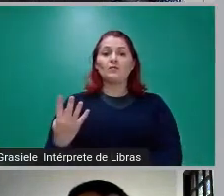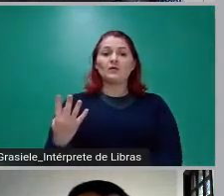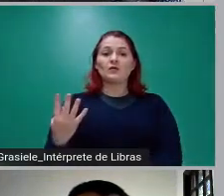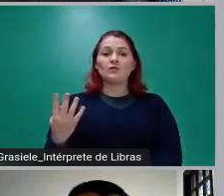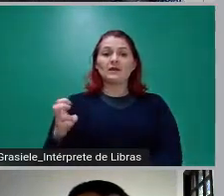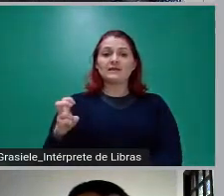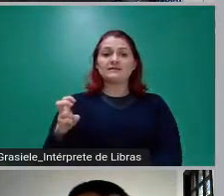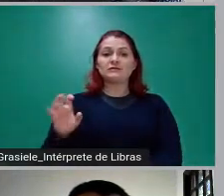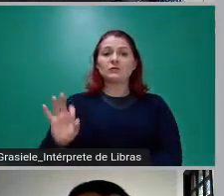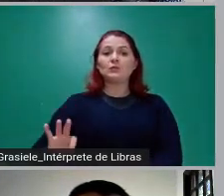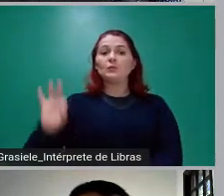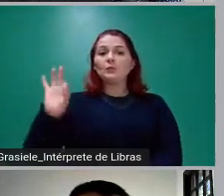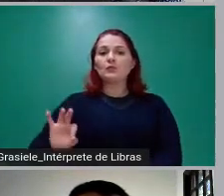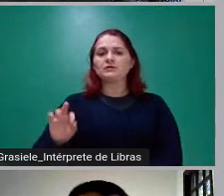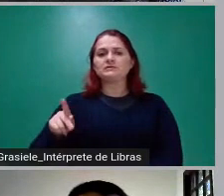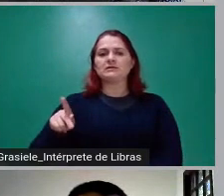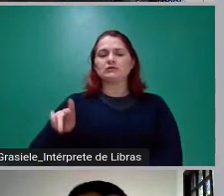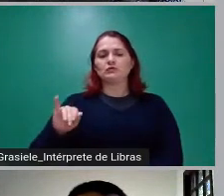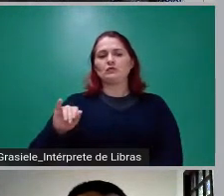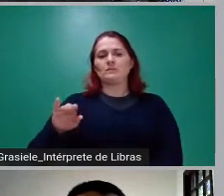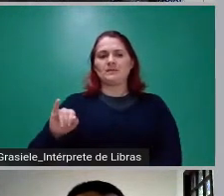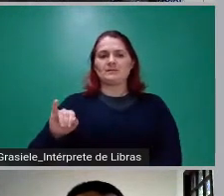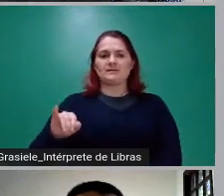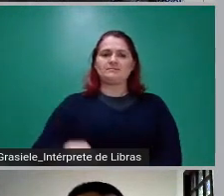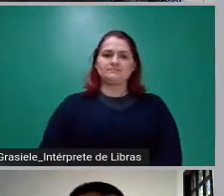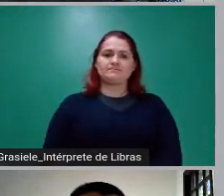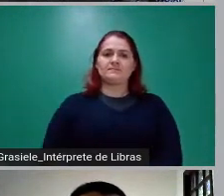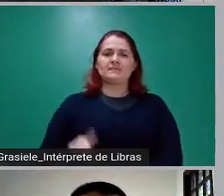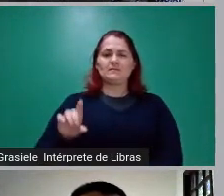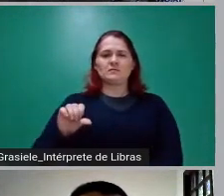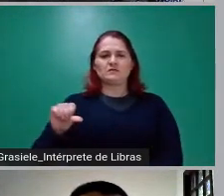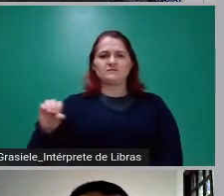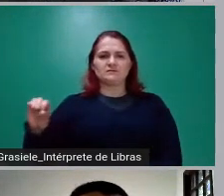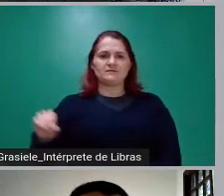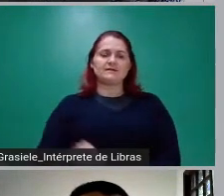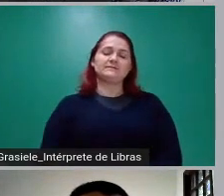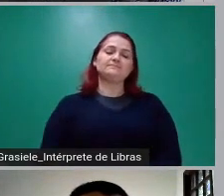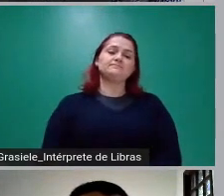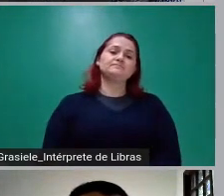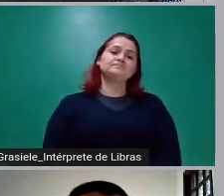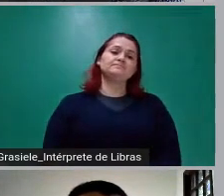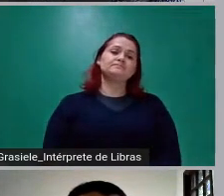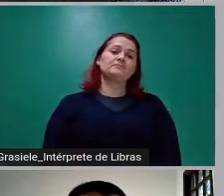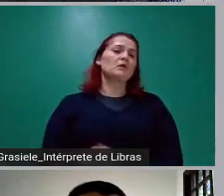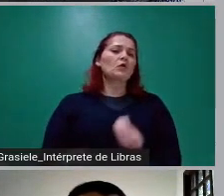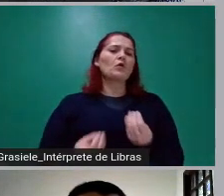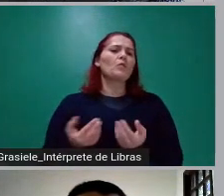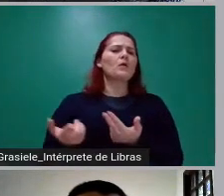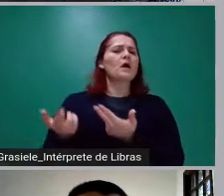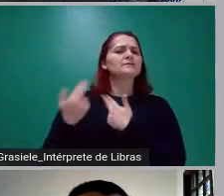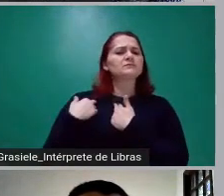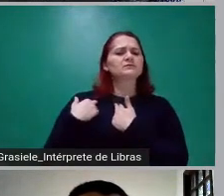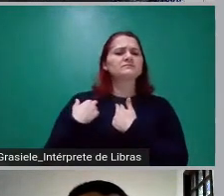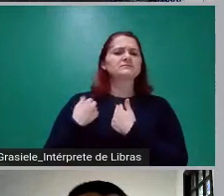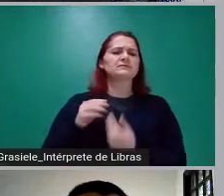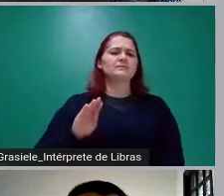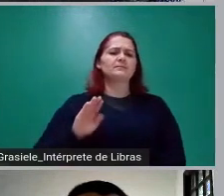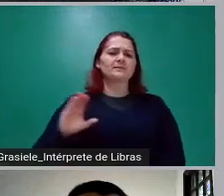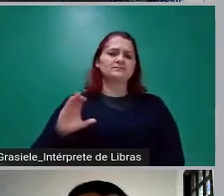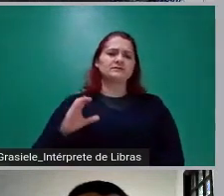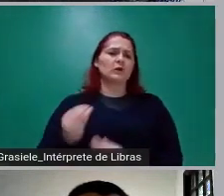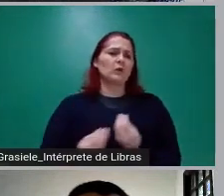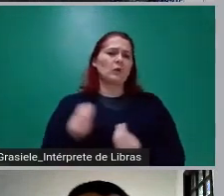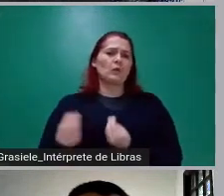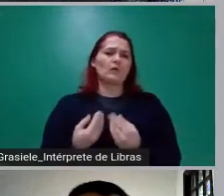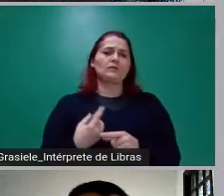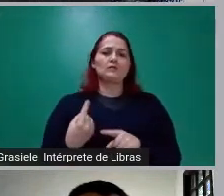crescimento de aproximadamente 30 vezes. Qual que foi a responsabilidade do Banco Central nessa época? A responsabilidade se deu especialmente